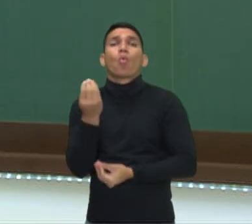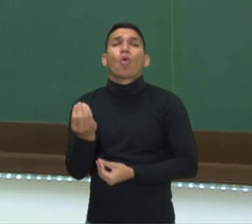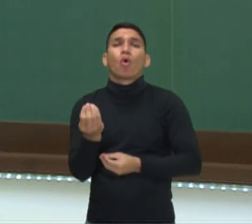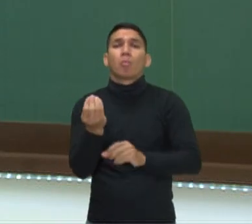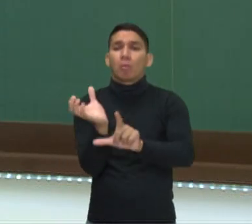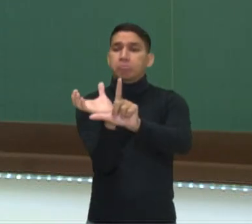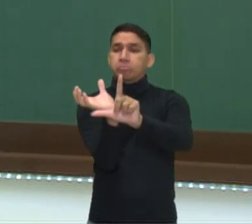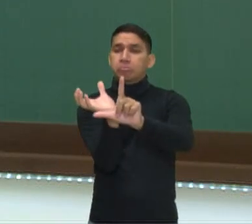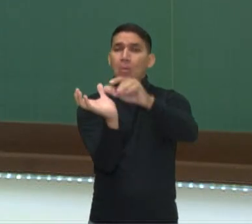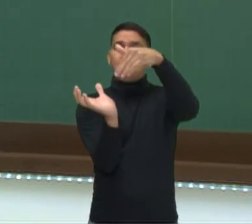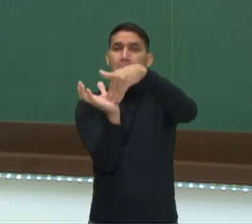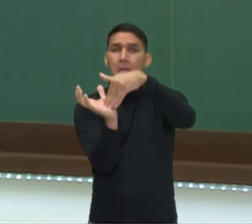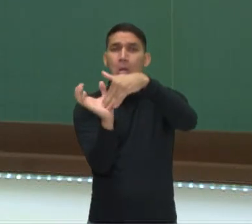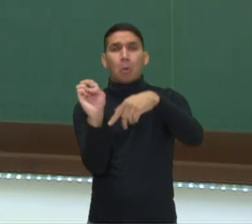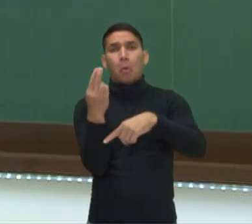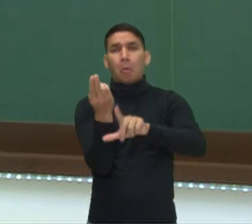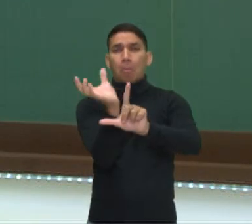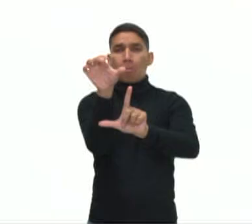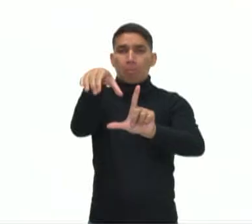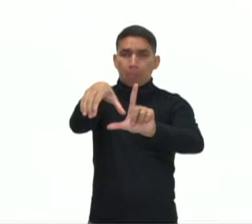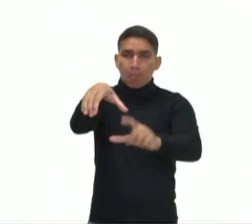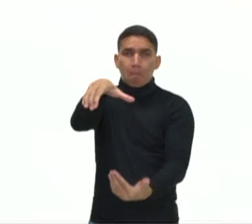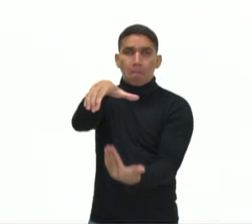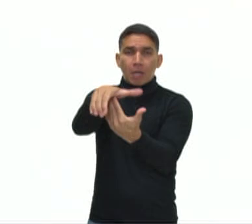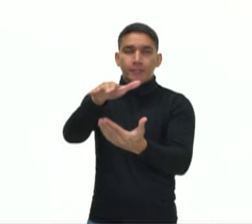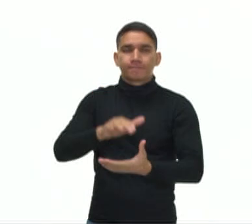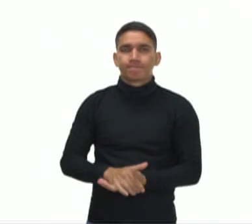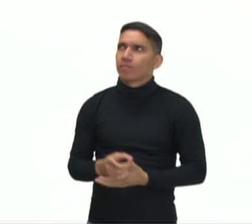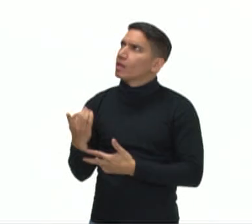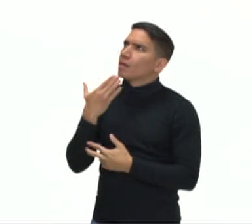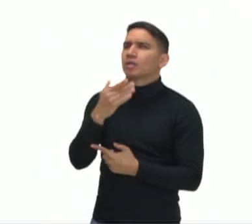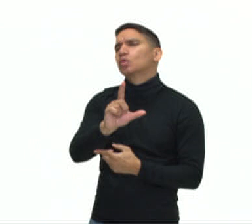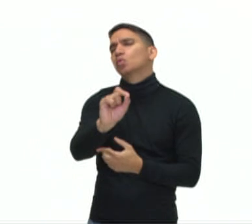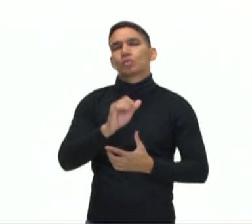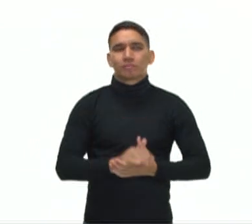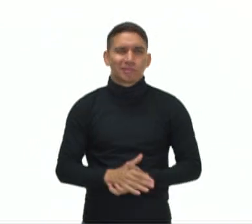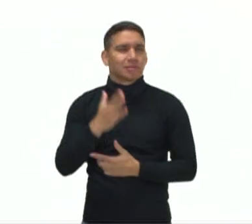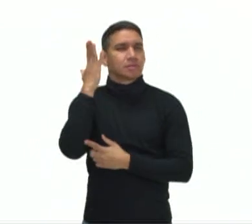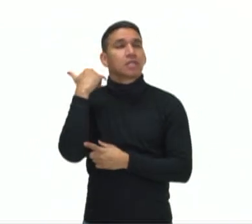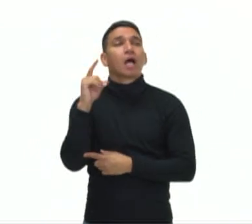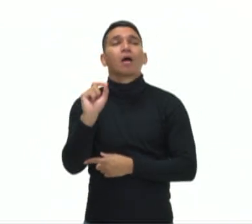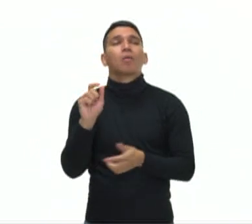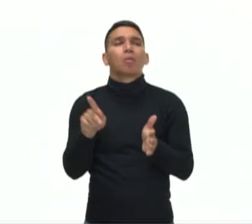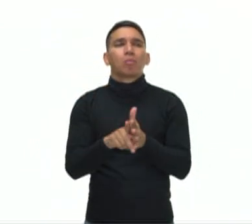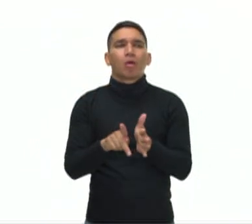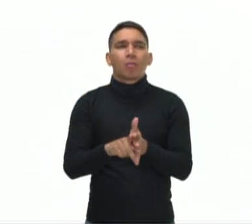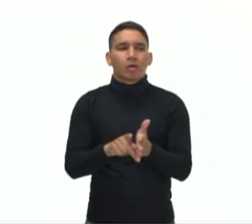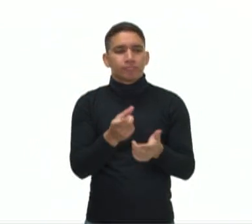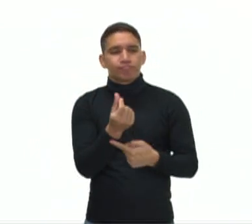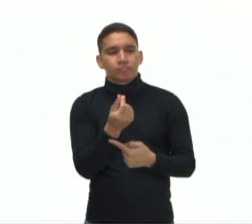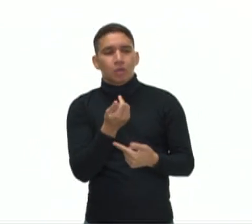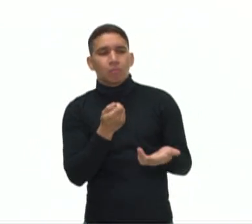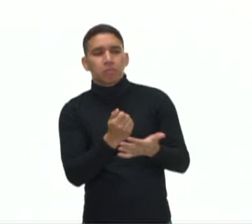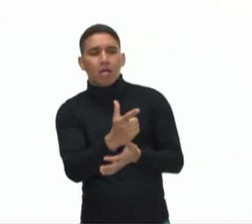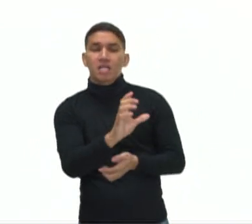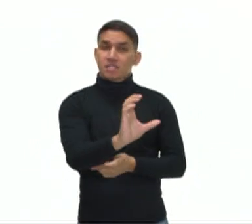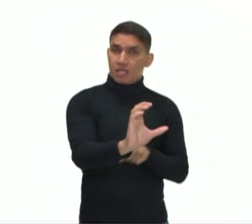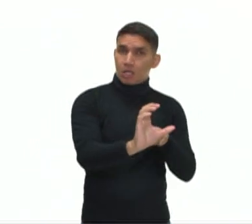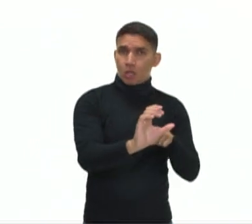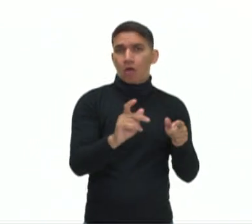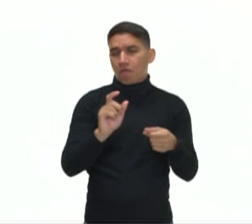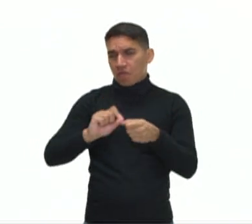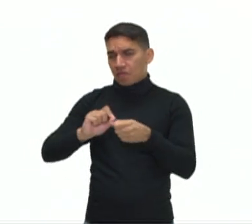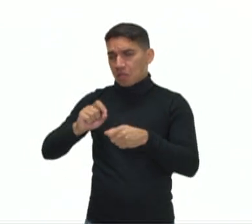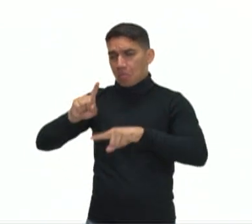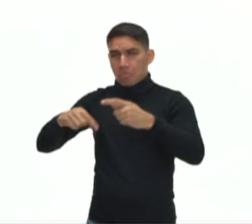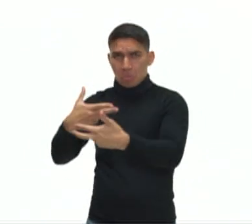mínimo. Então, o que esse exercício quer, pessoal? Sabe-se que o custo C para produzir X unidades de certo